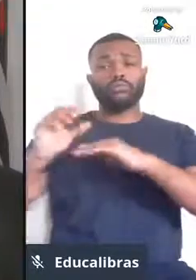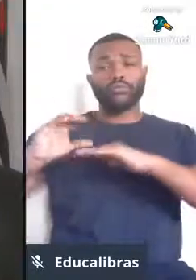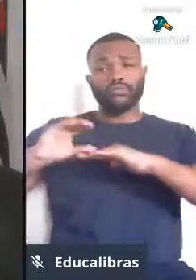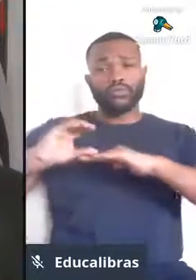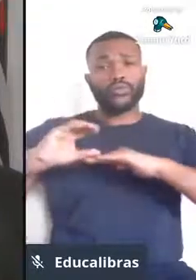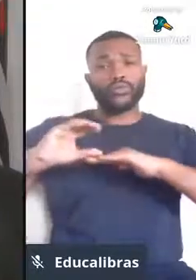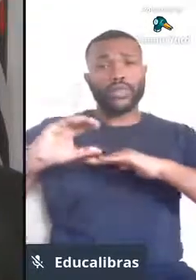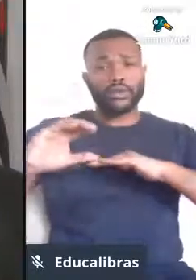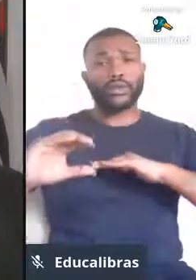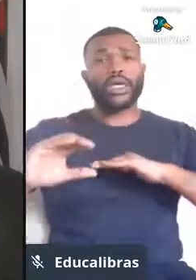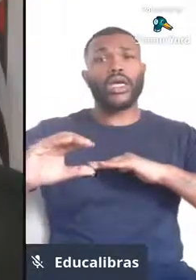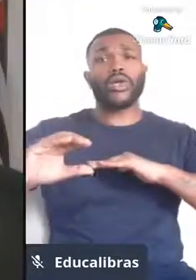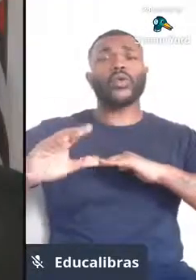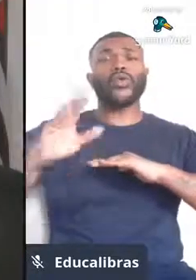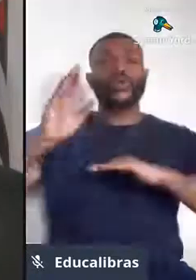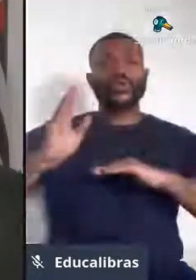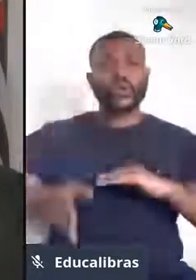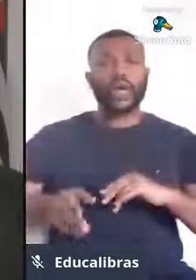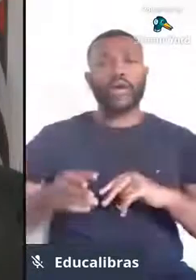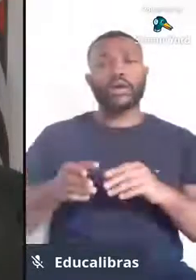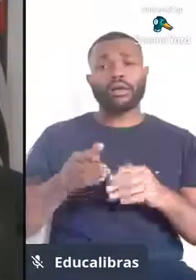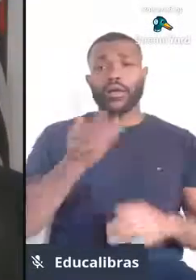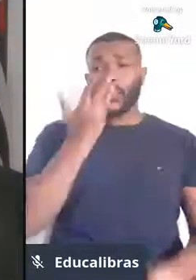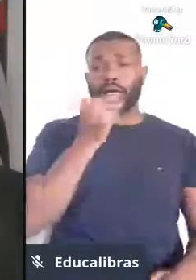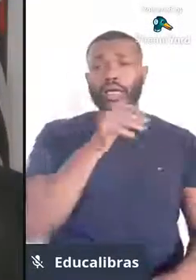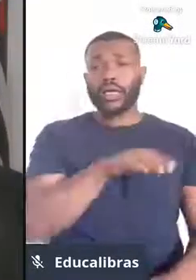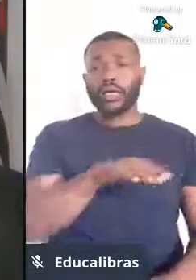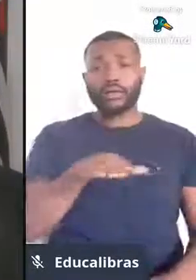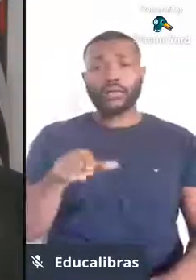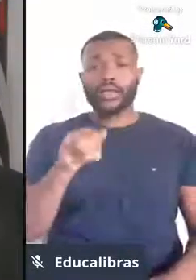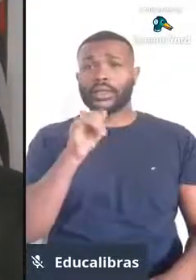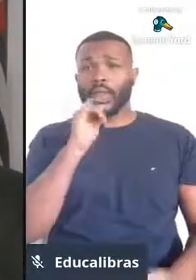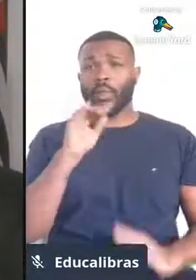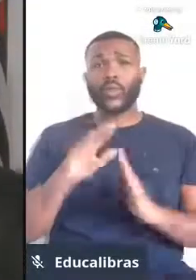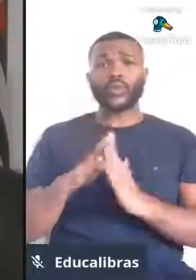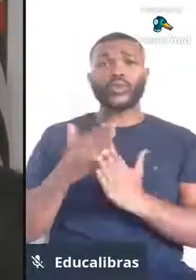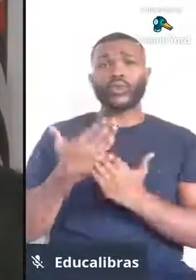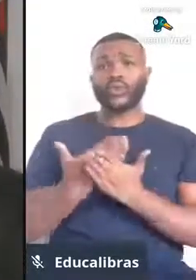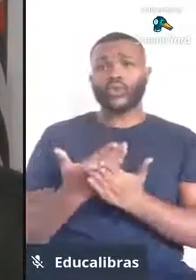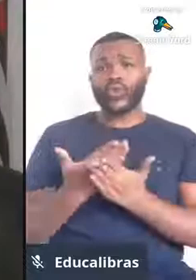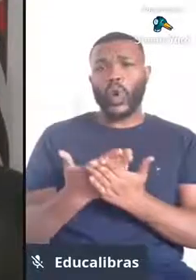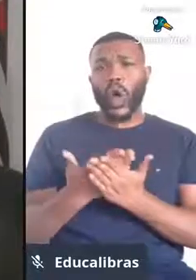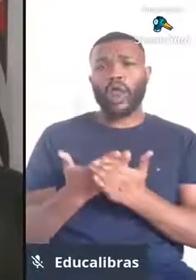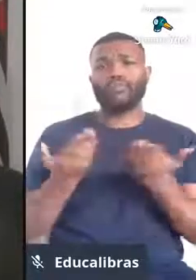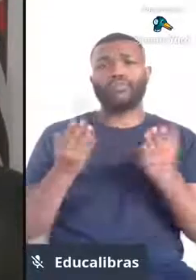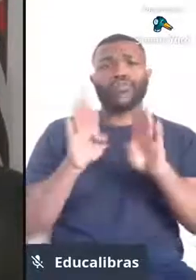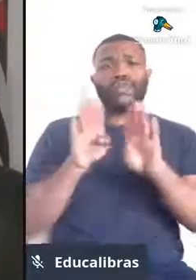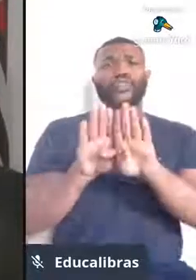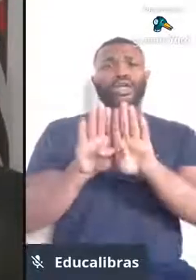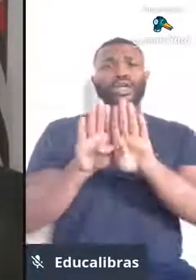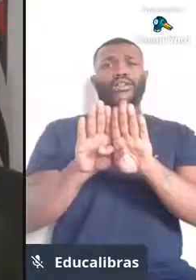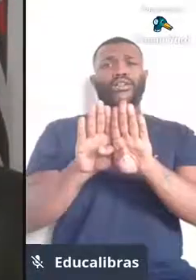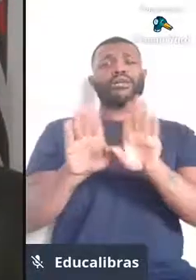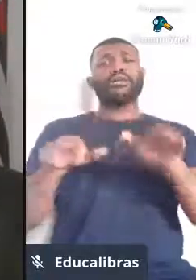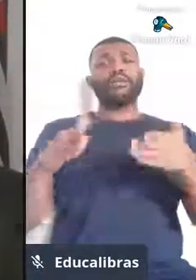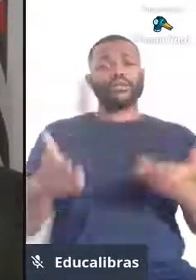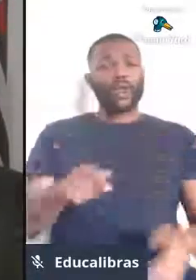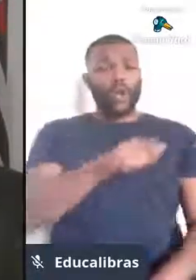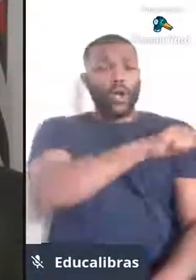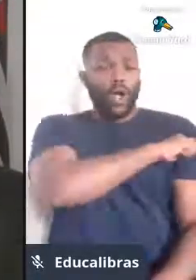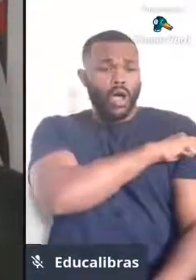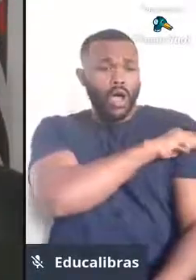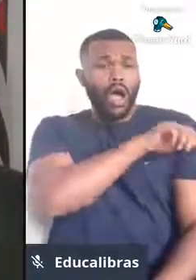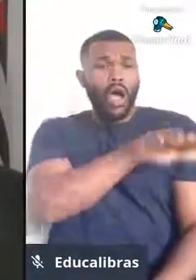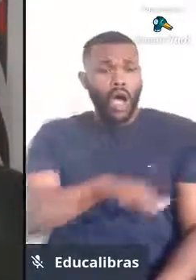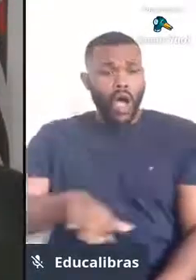foi designado para as crianças que não estão na escola, porque as escolas estão fechadas. Então, todas essas crianças receberam um